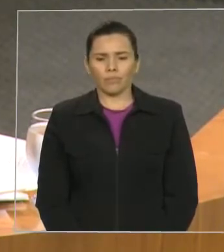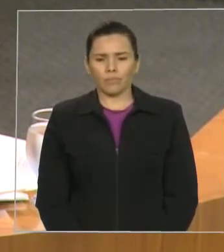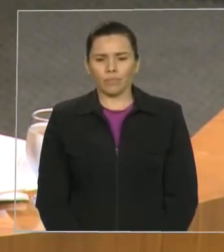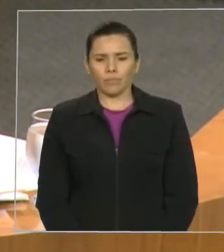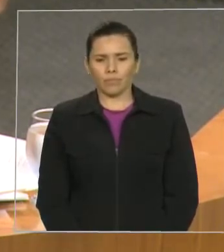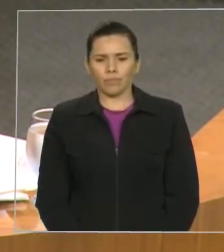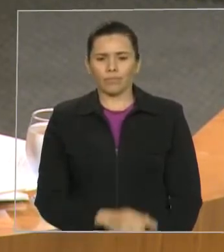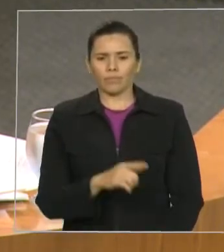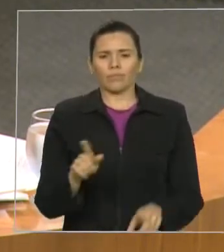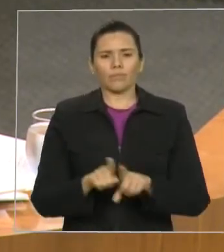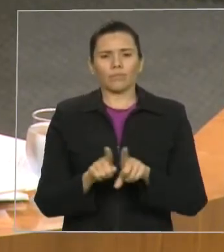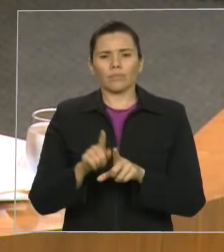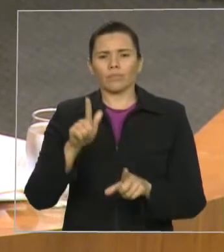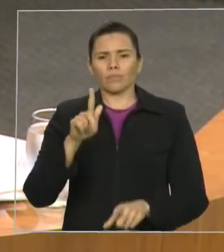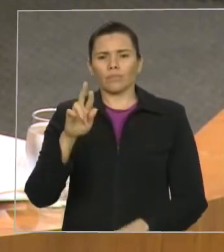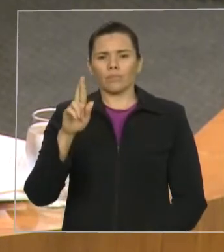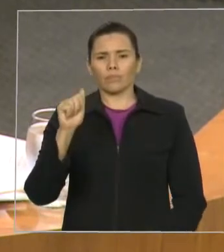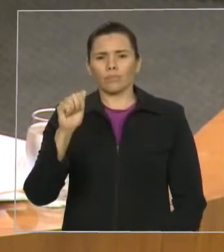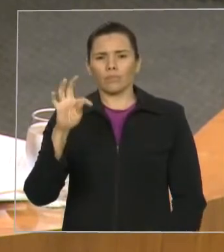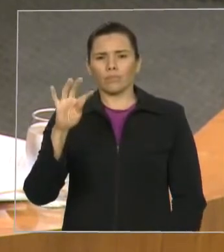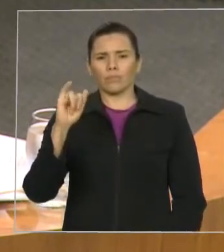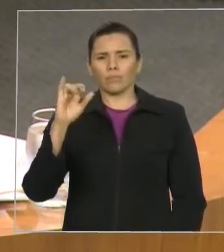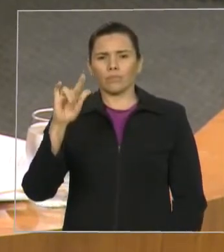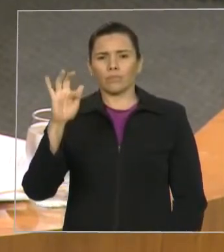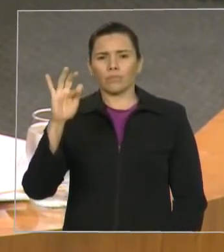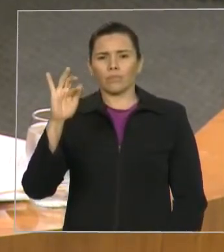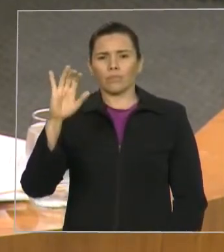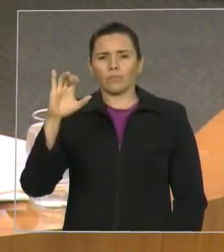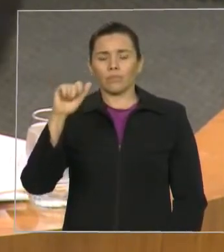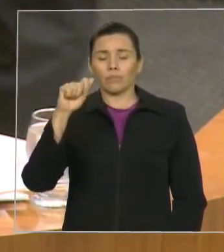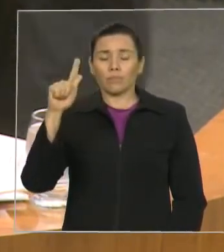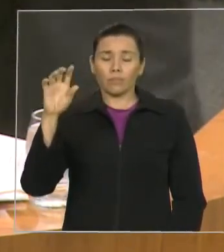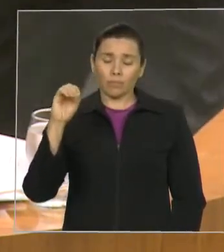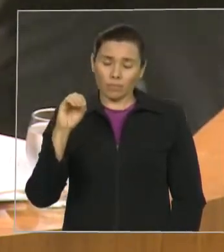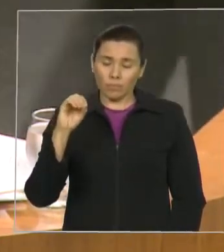De gratificação por apreensão de arma de fogo.